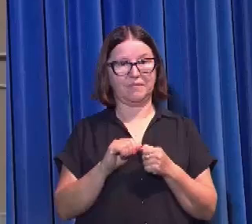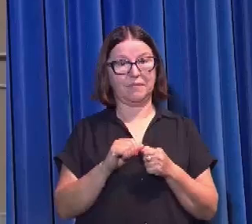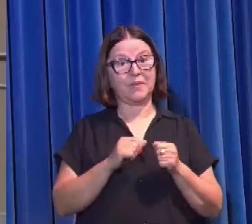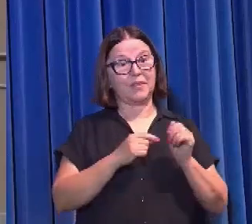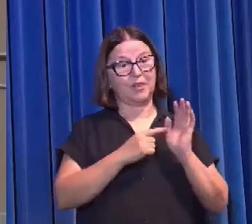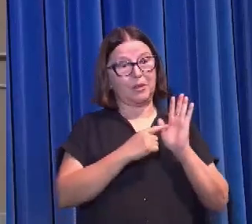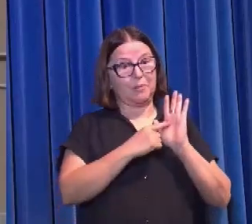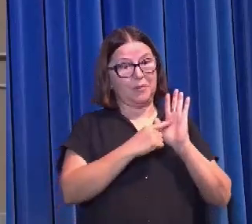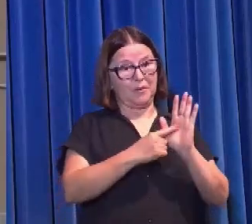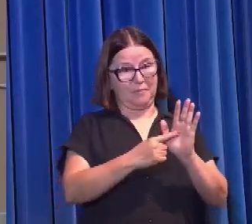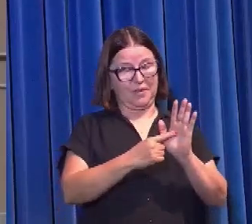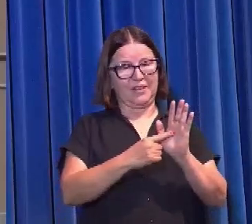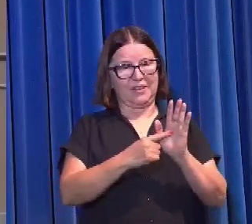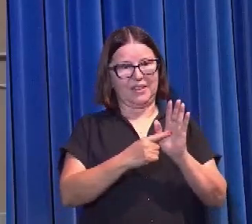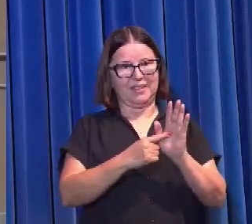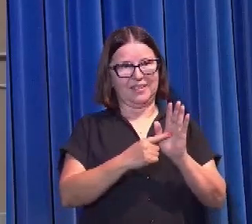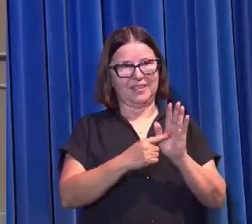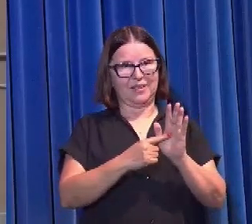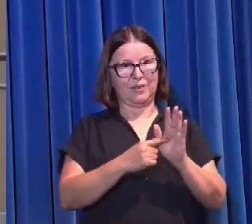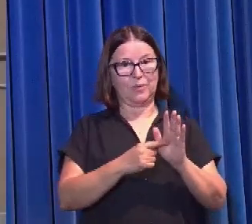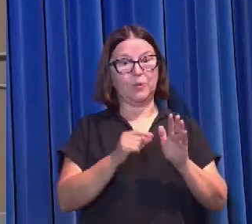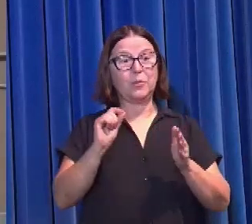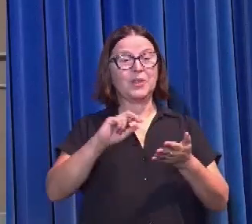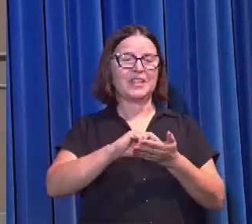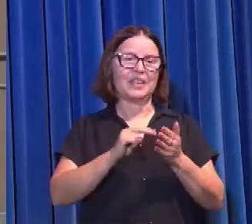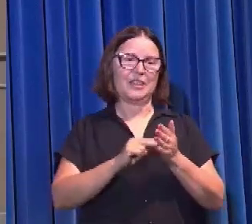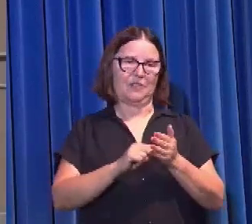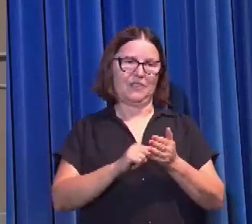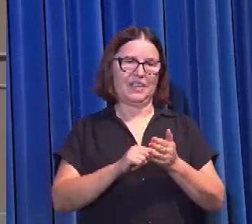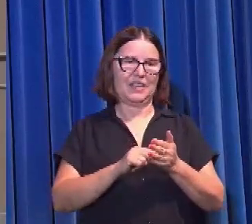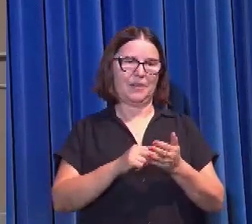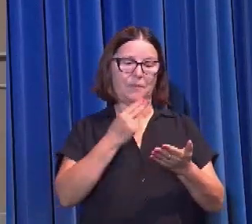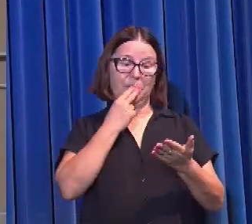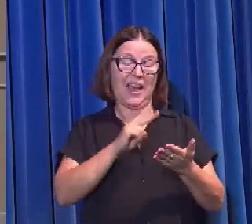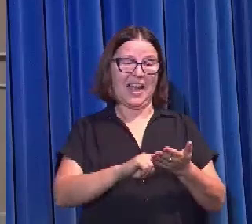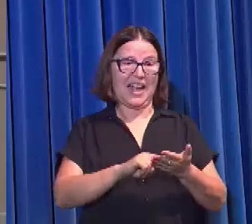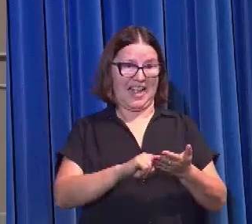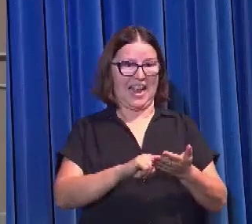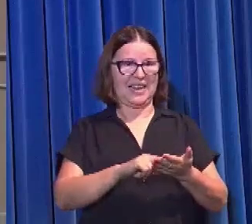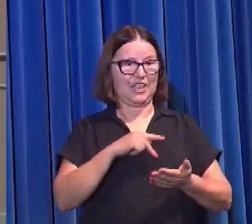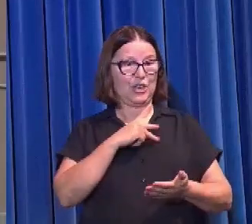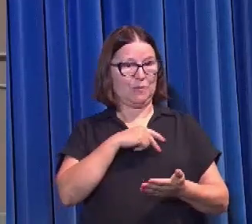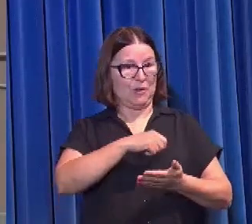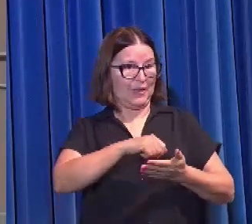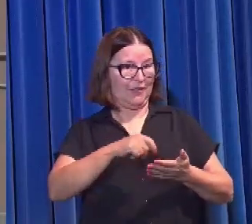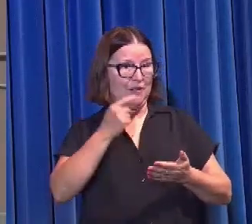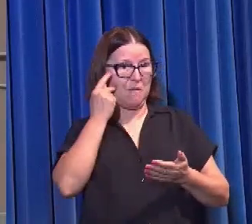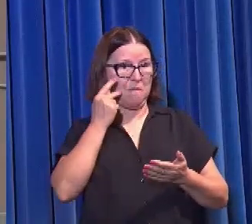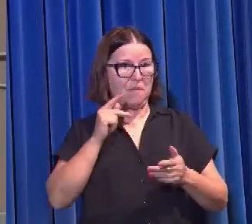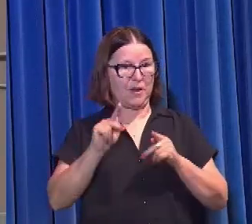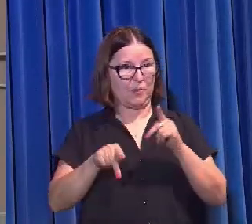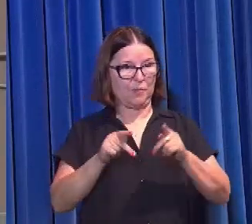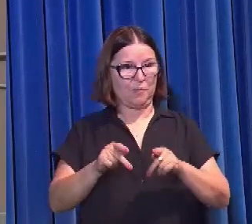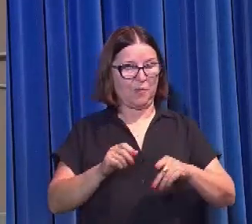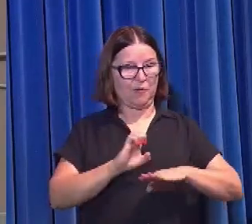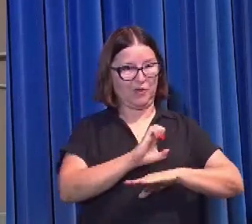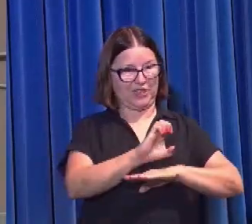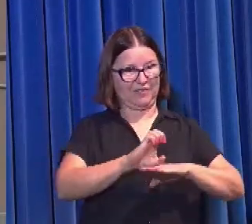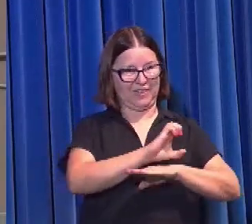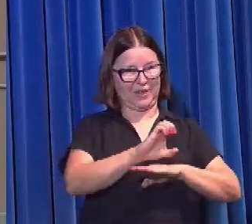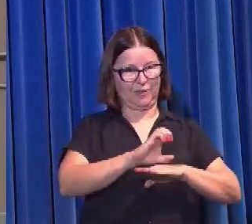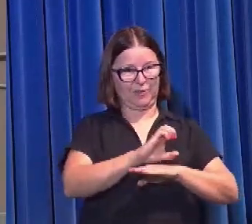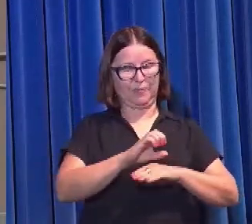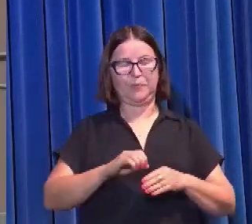apresentação panorâmica do que é a carta de Paulo aos Efésios. E ela é uma carta, meus irmãos, que se a gente fosse resumir em